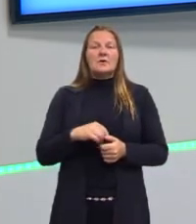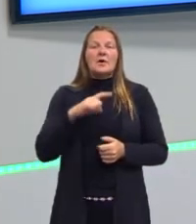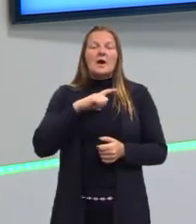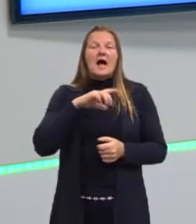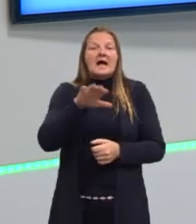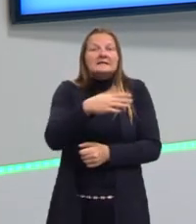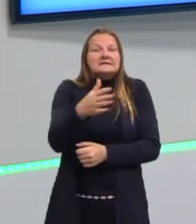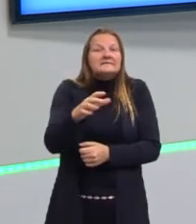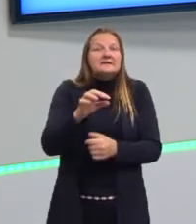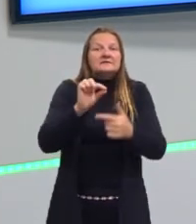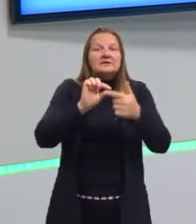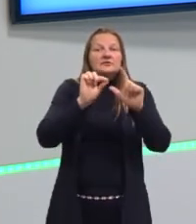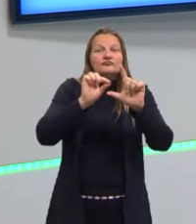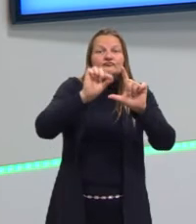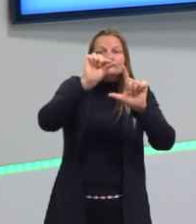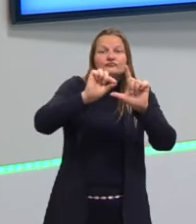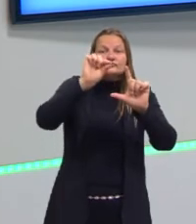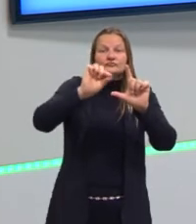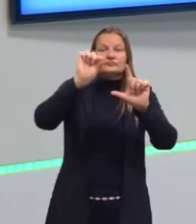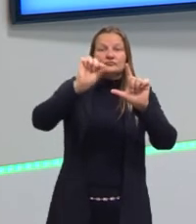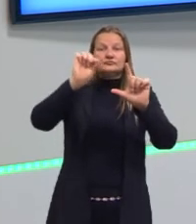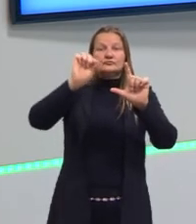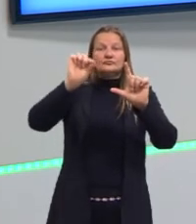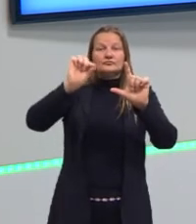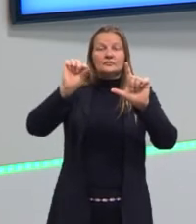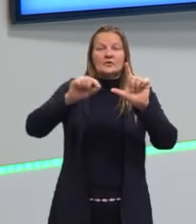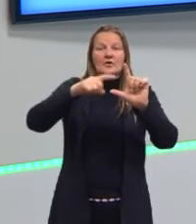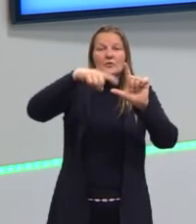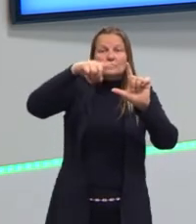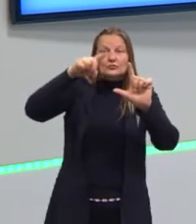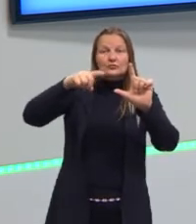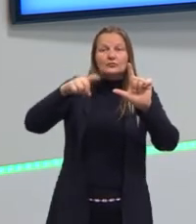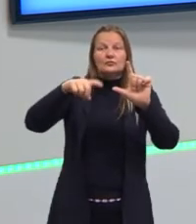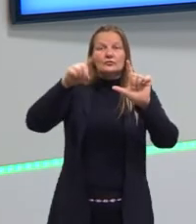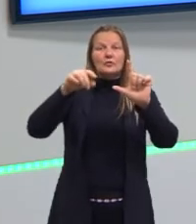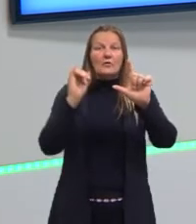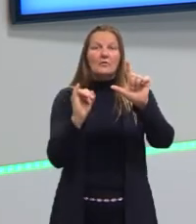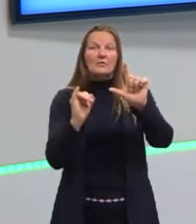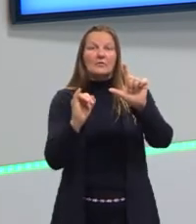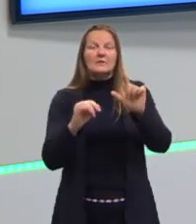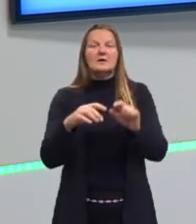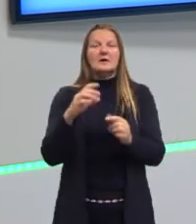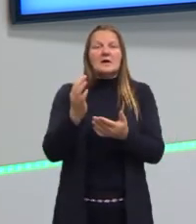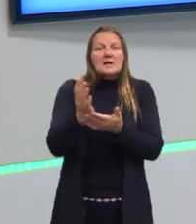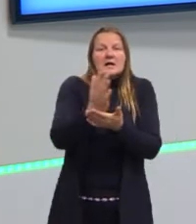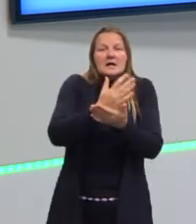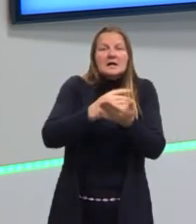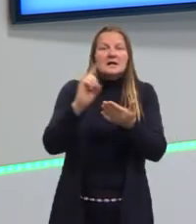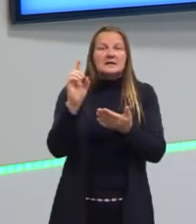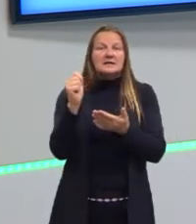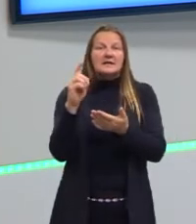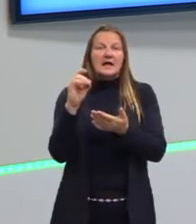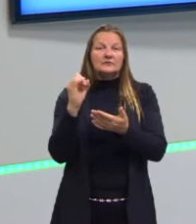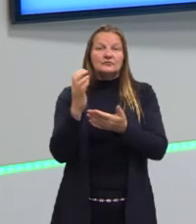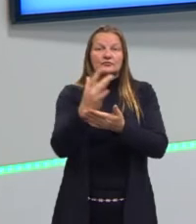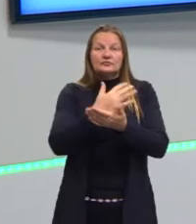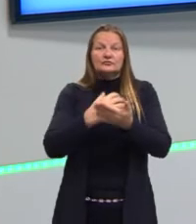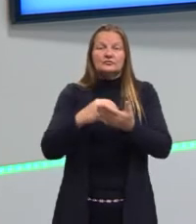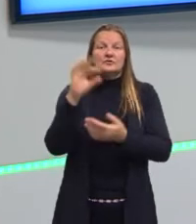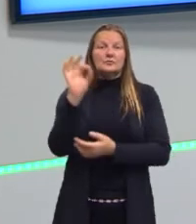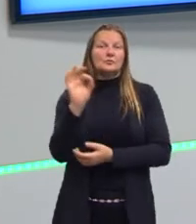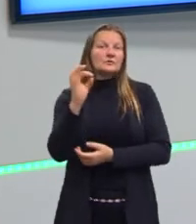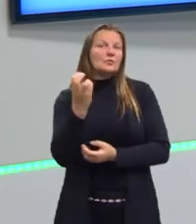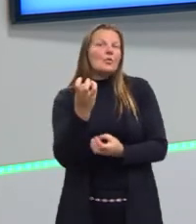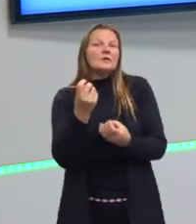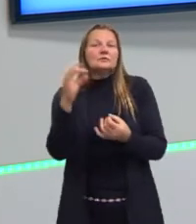lá gráfico para ser interpretado dados estatísticos né números tanto por cento de tal coisa acontece